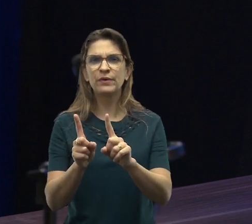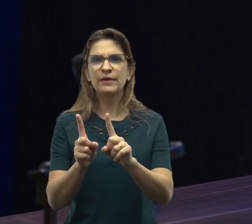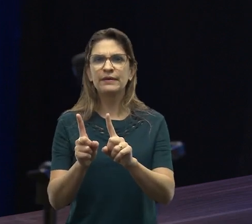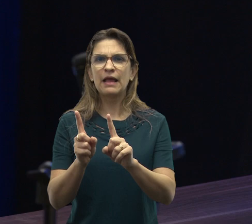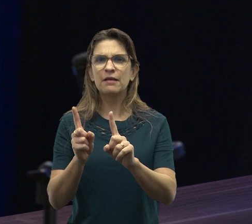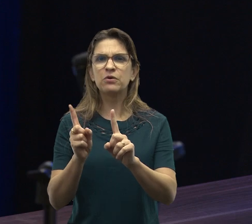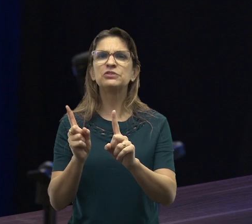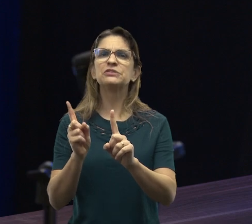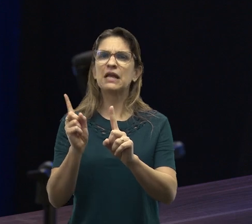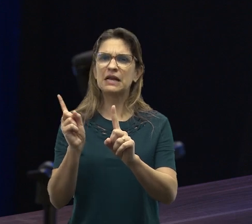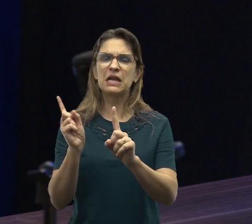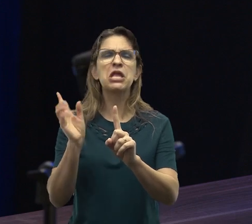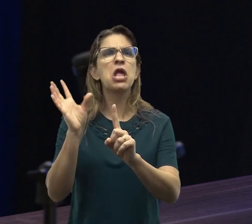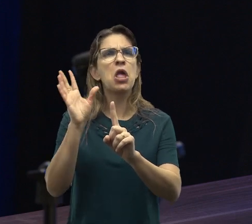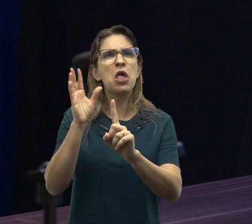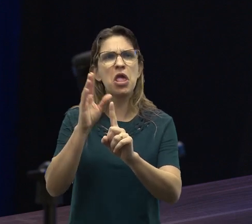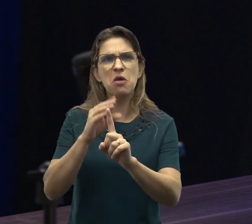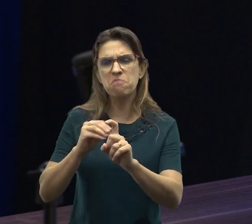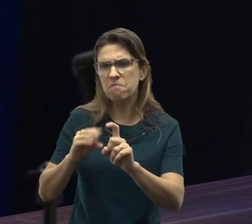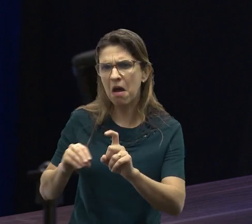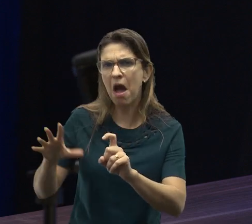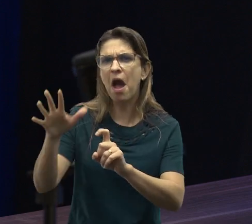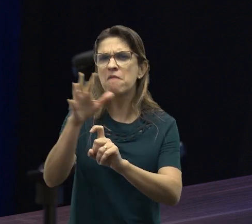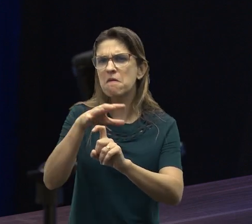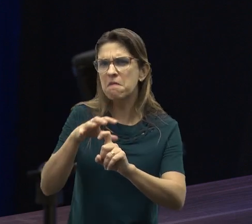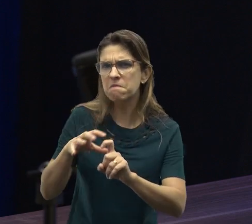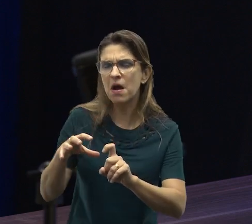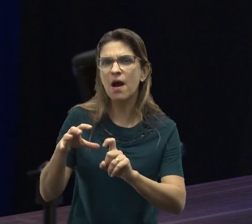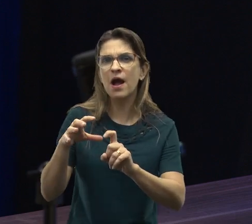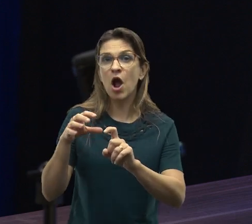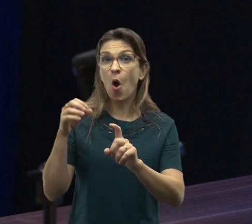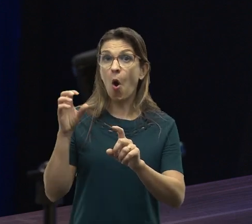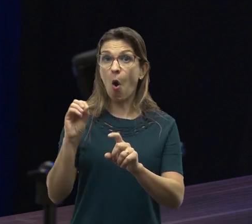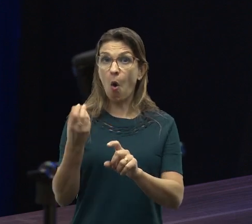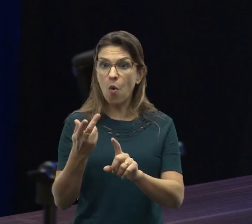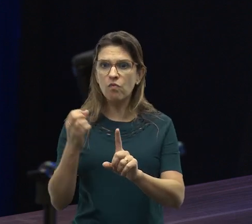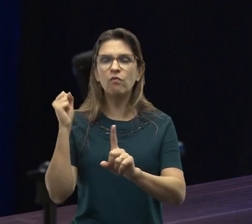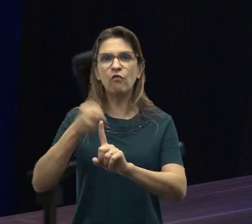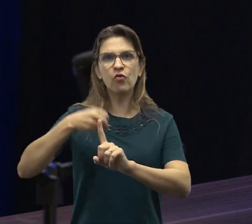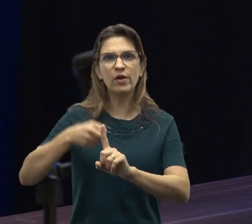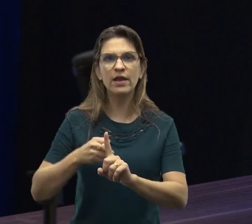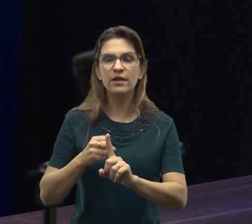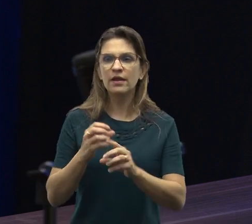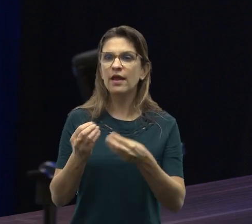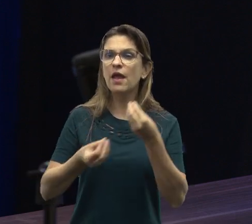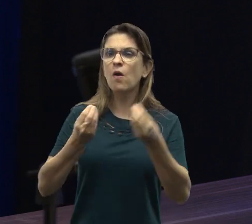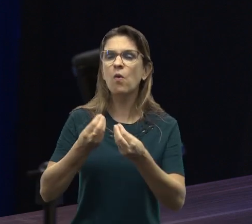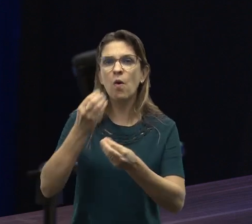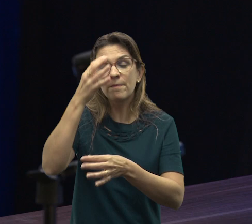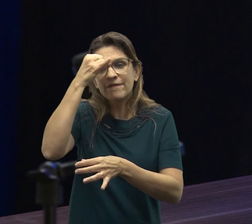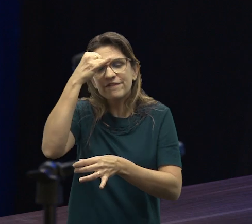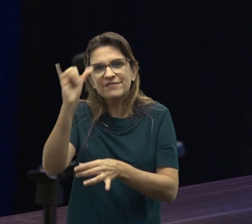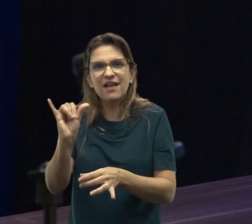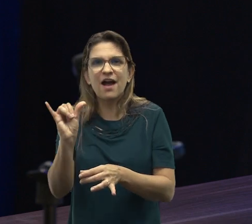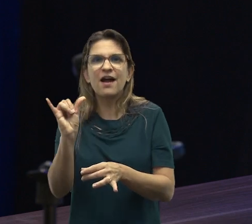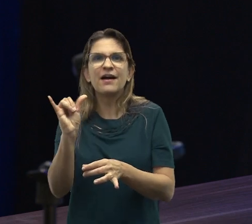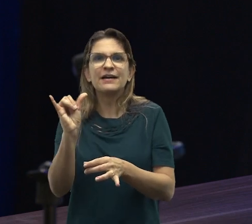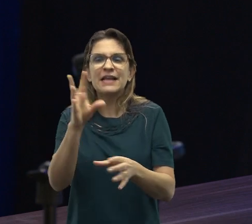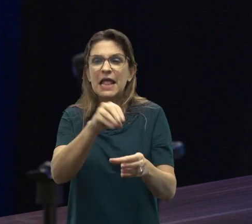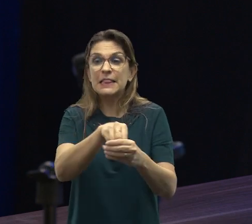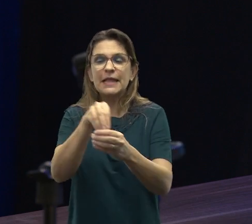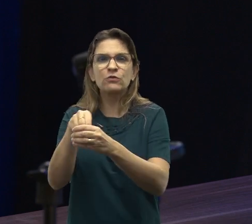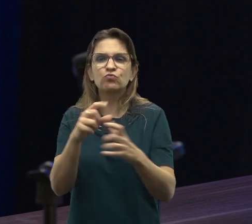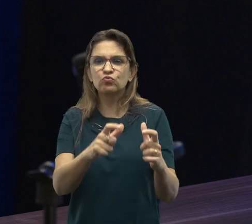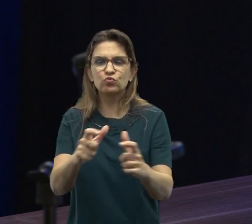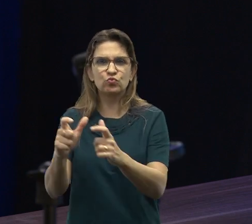ser responsáveis por atuar naquela situação e prevenir isso, seja dentro de um bar, seja no ambiente público.